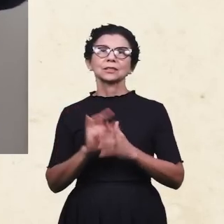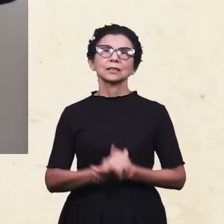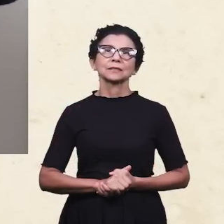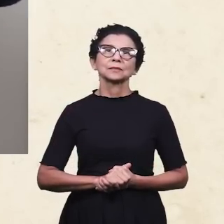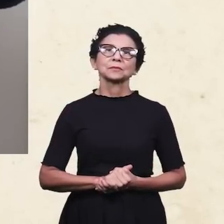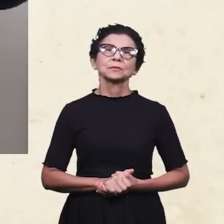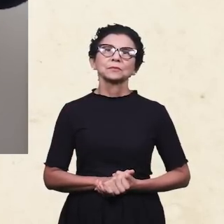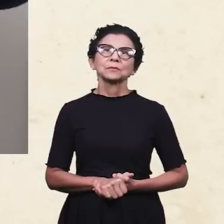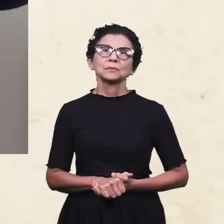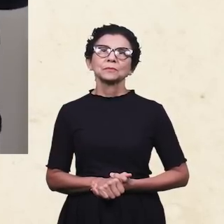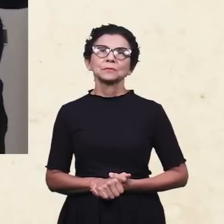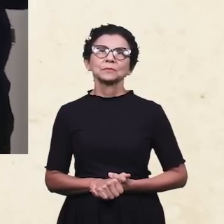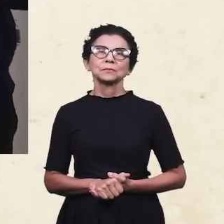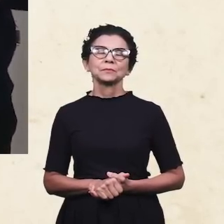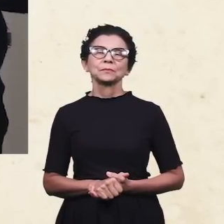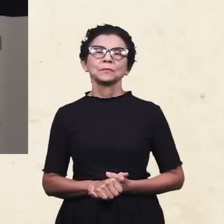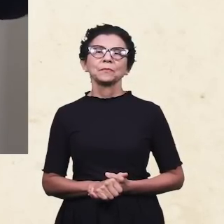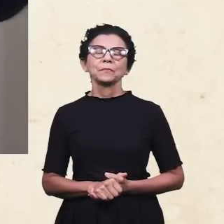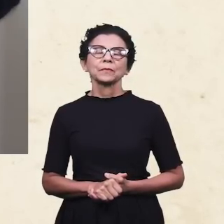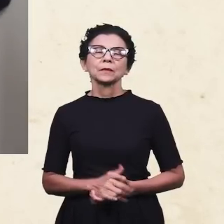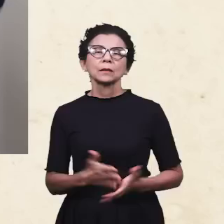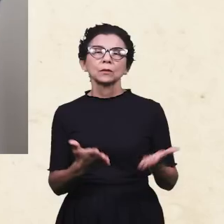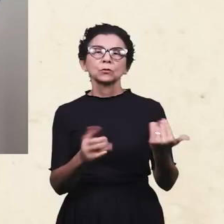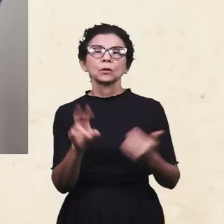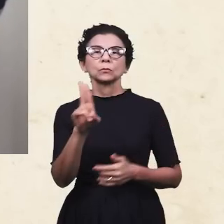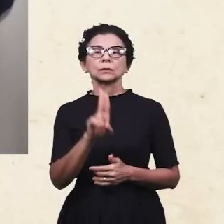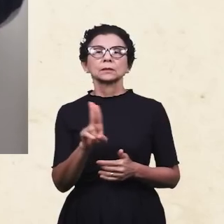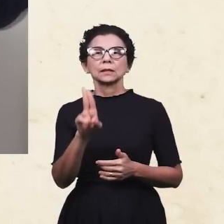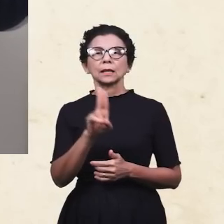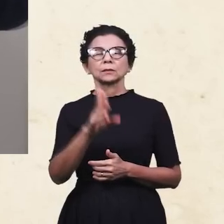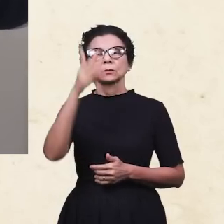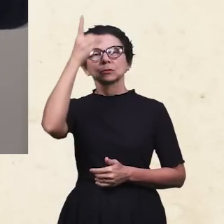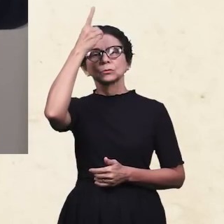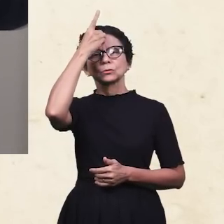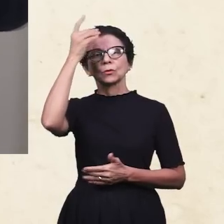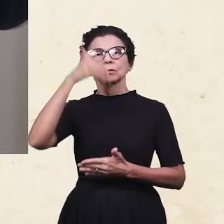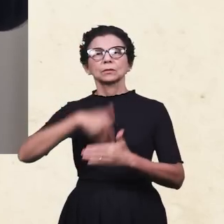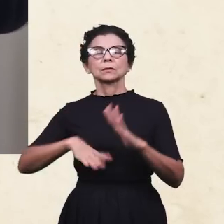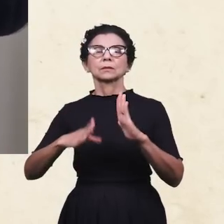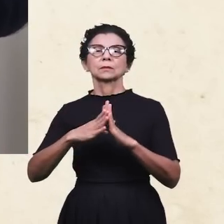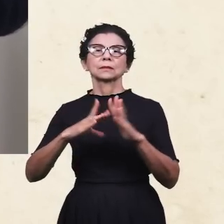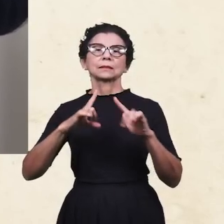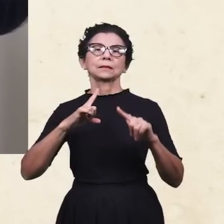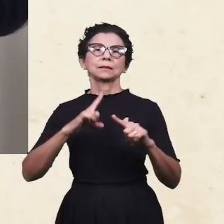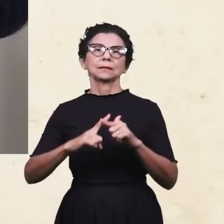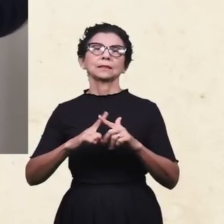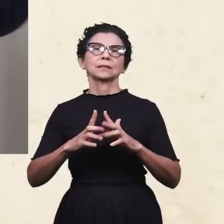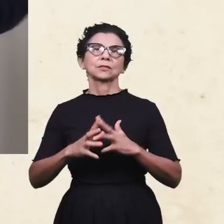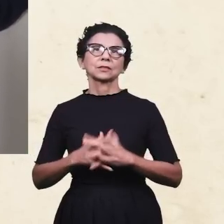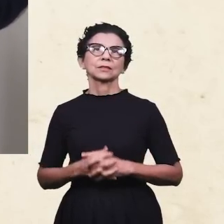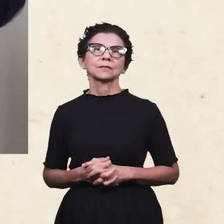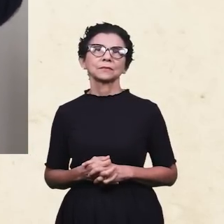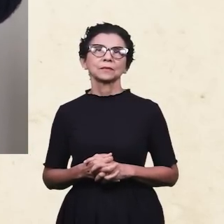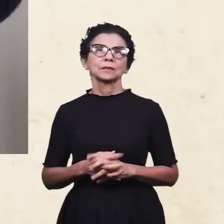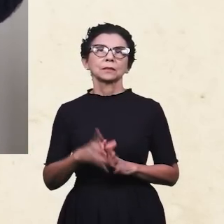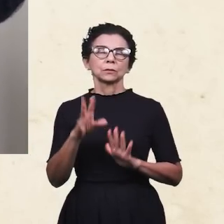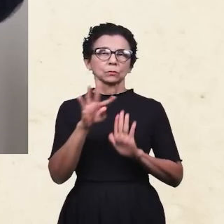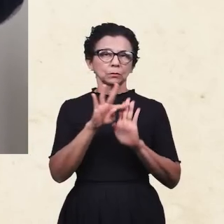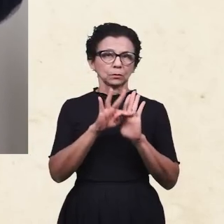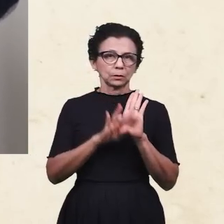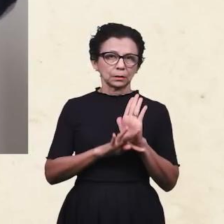sendo usado nos dons espirituais dentro da igreja. E o texto